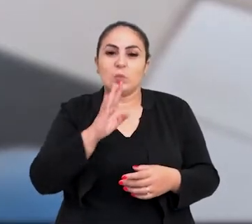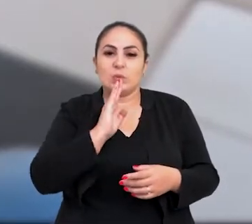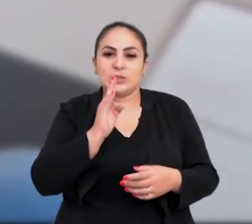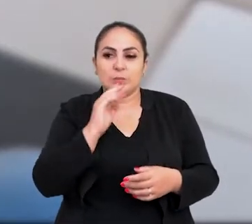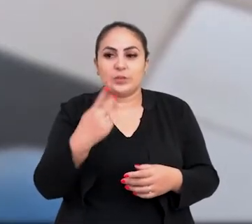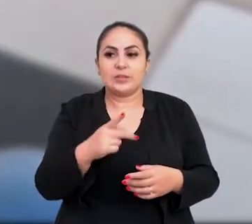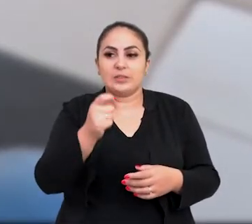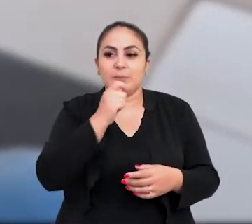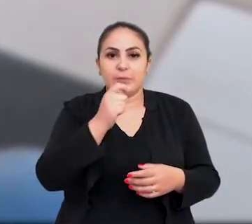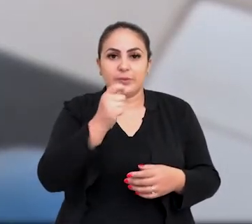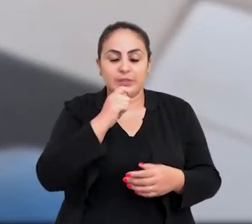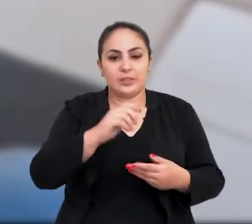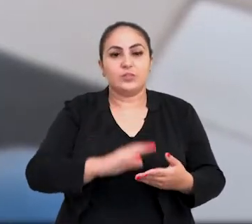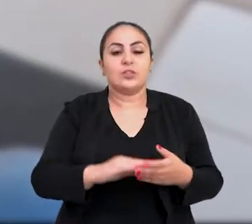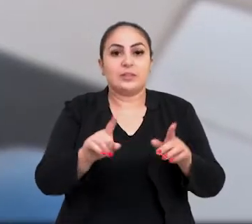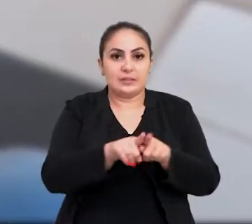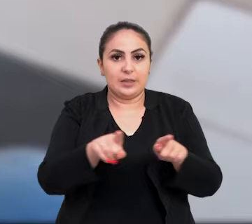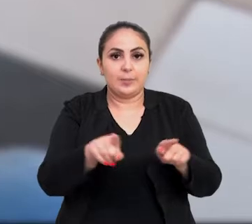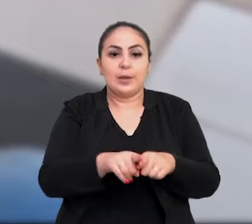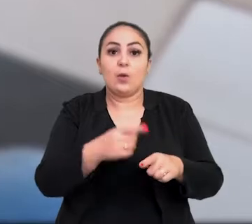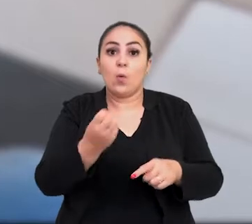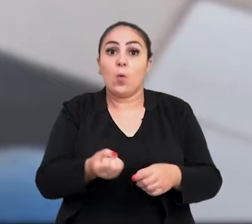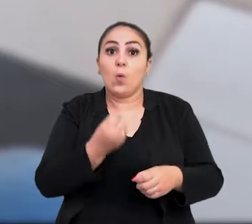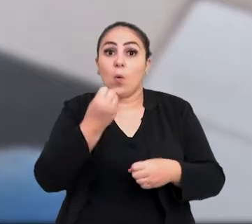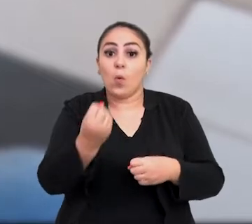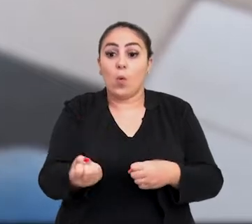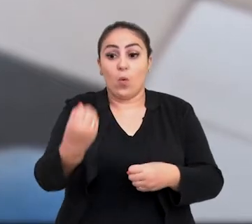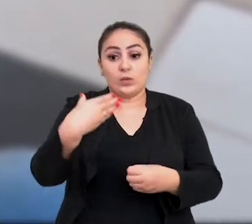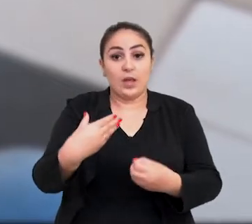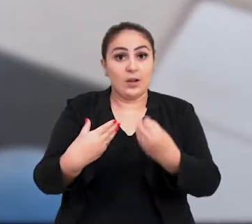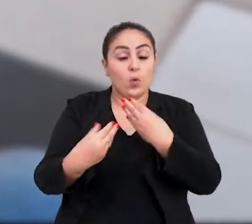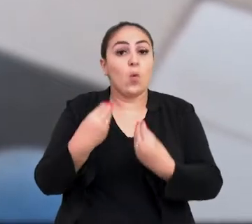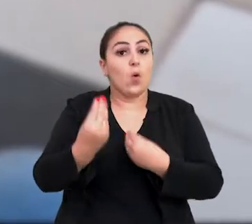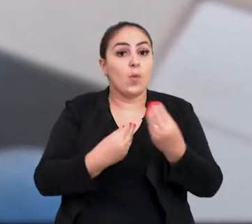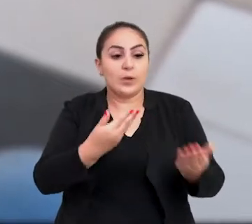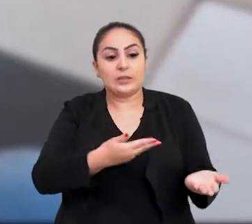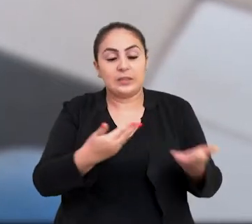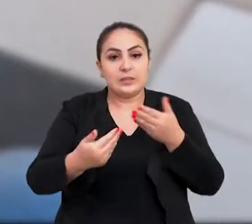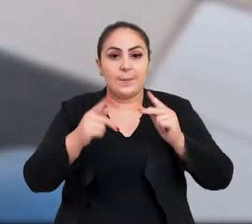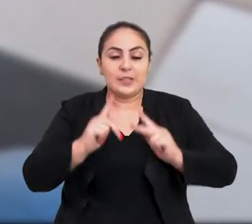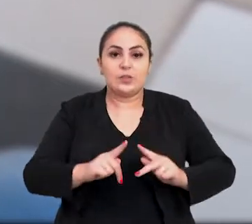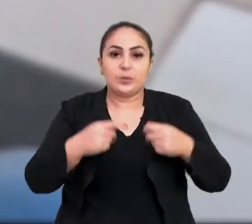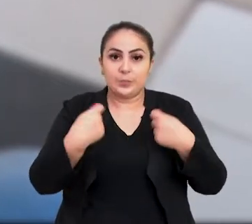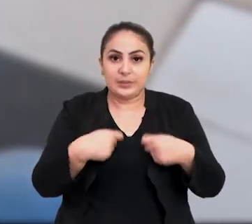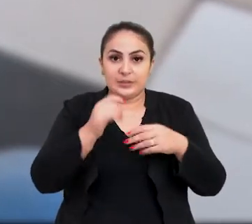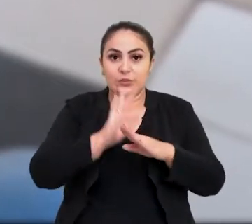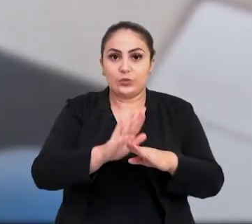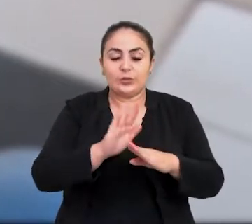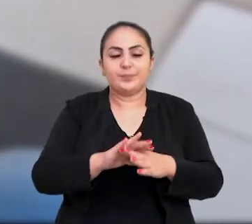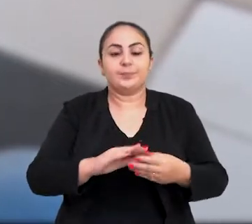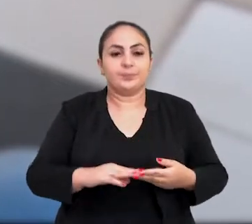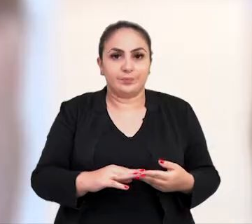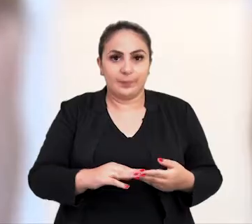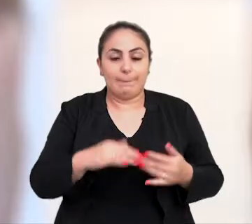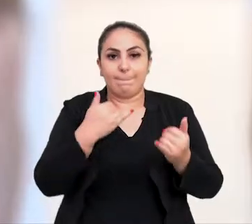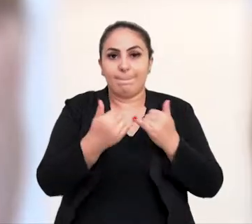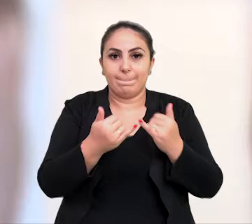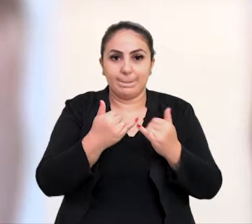que conhecemos nesta reportagem também nos contaram como recebem as pessoas que precisam de